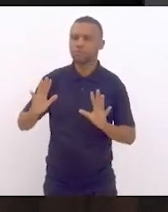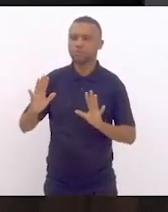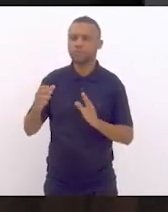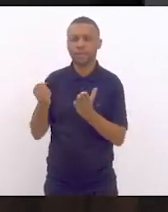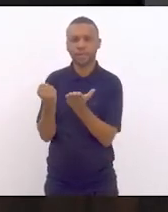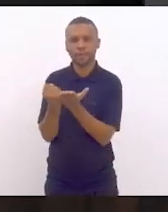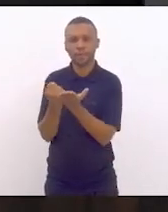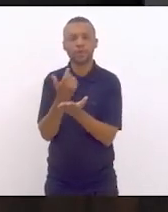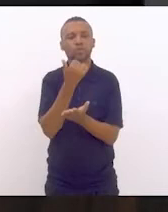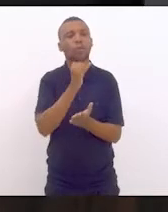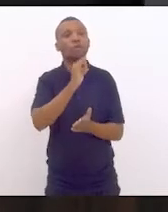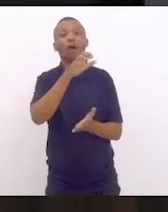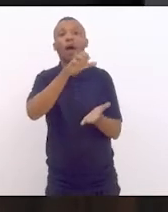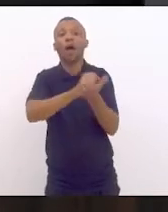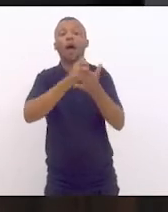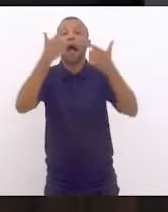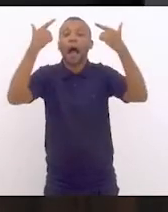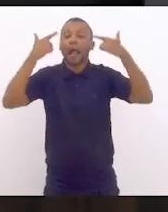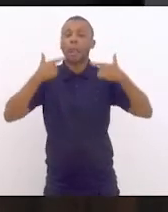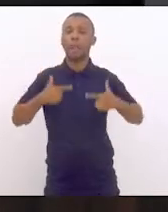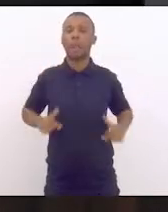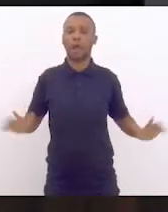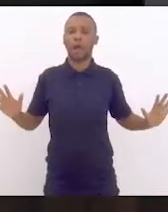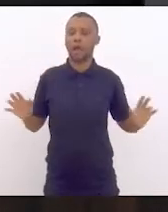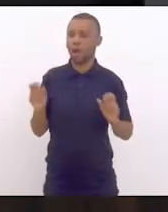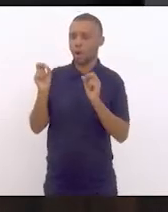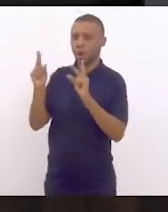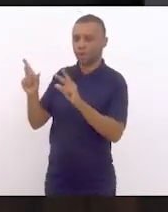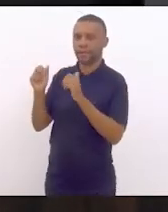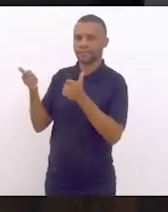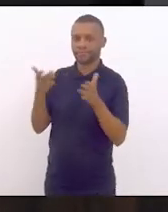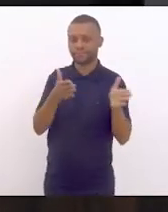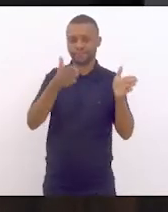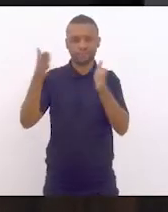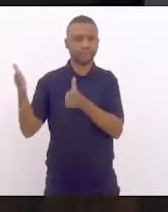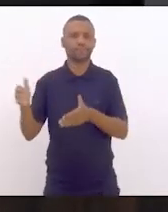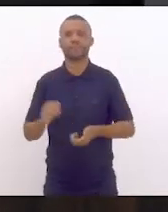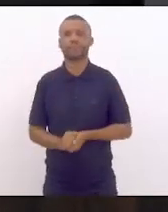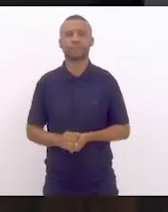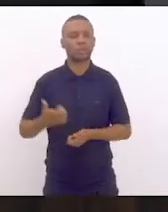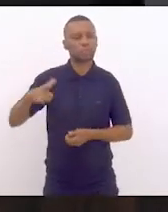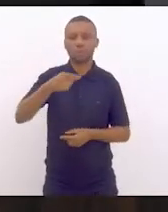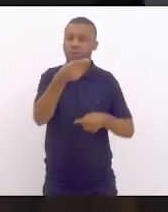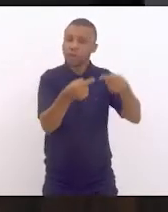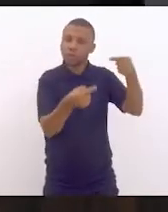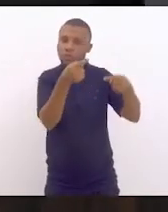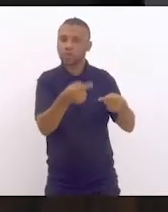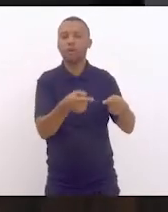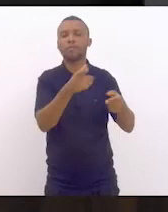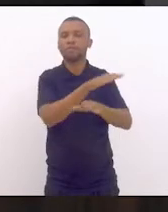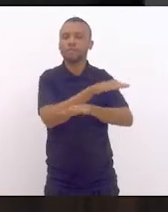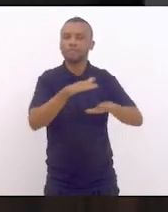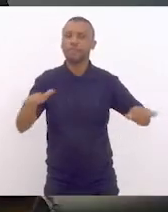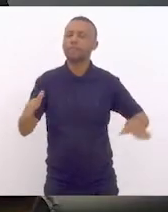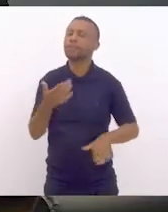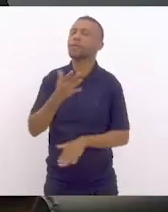Samuel. Abstenção. Abstenção, por favor. Ok. Não havendo o que queira discutir, encerrada a discussão.